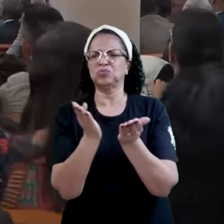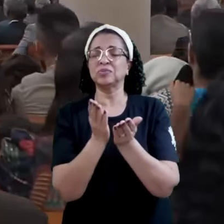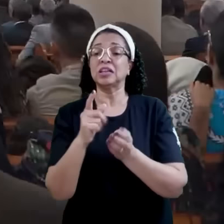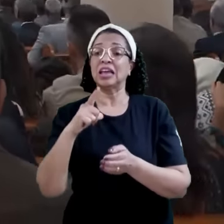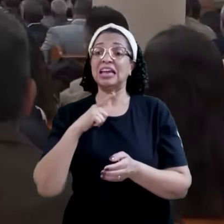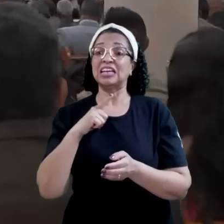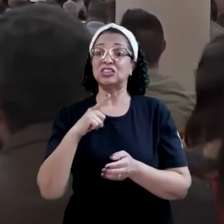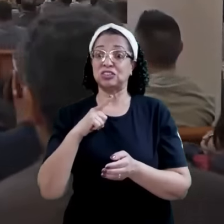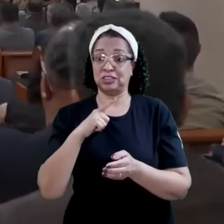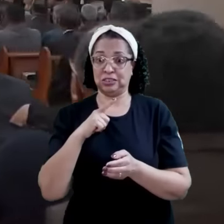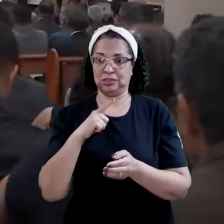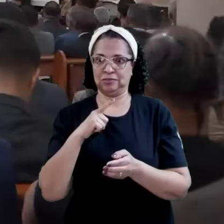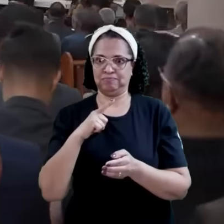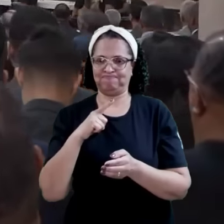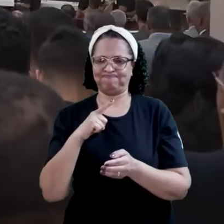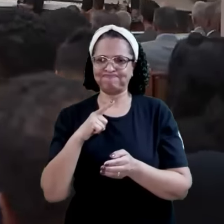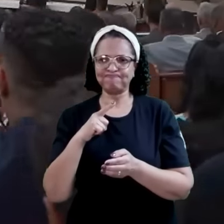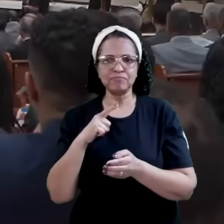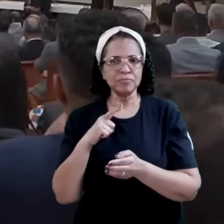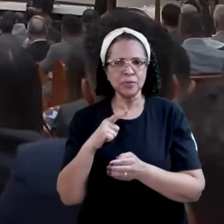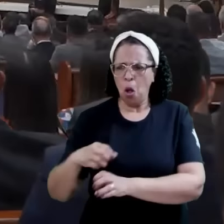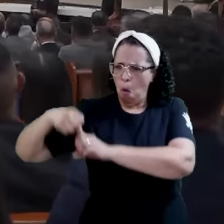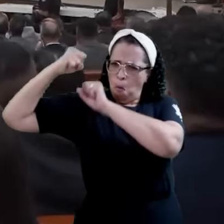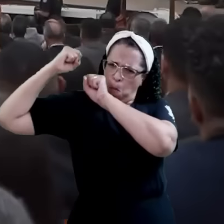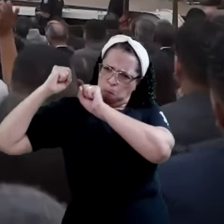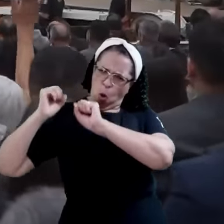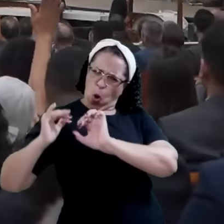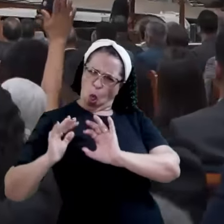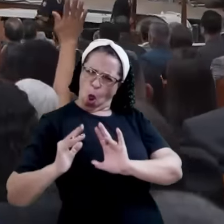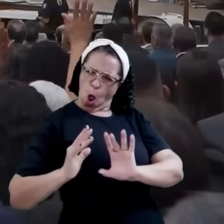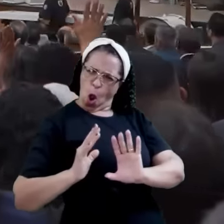Jesus está não tem um barulho de